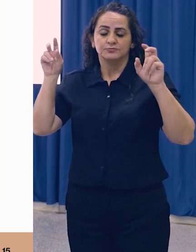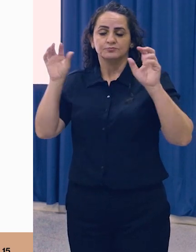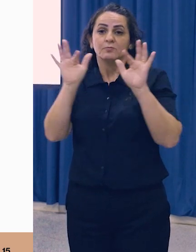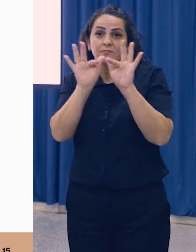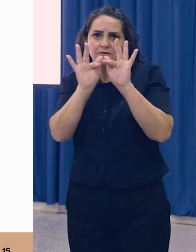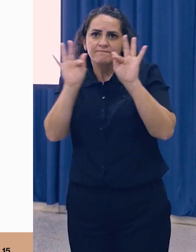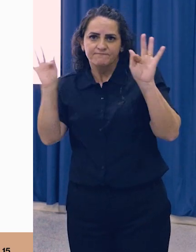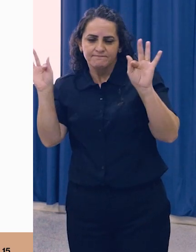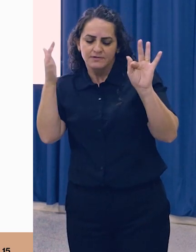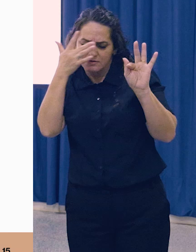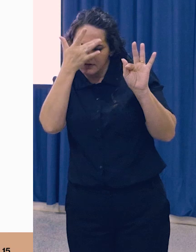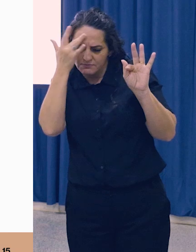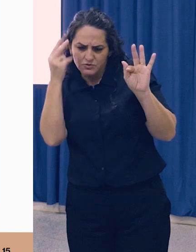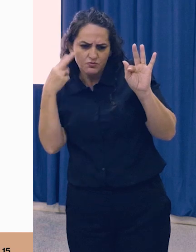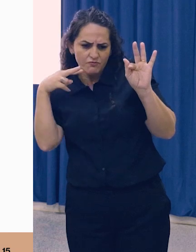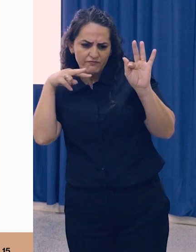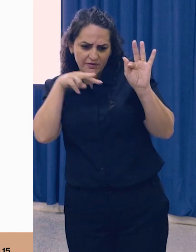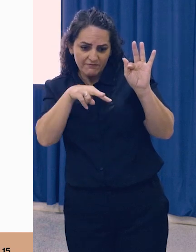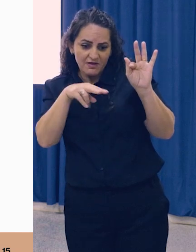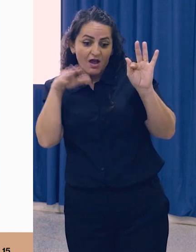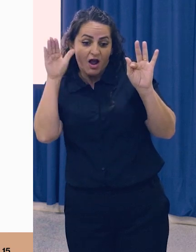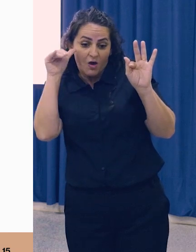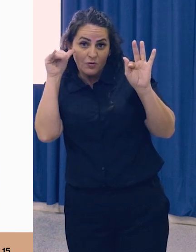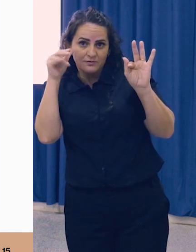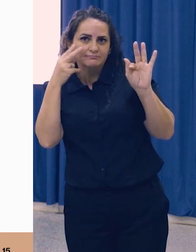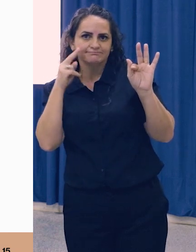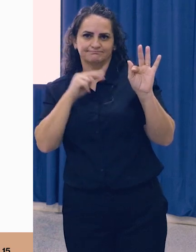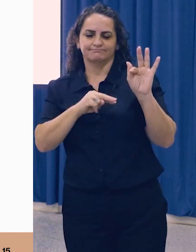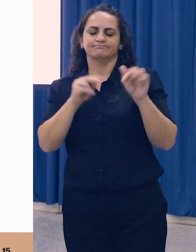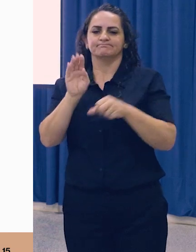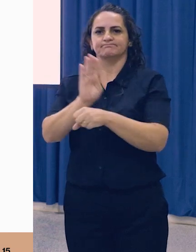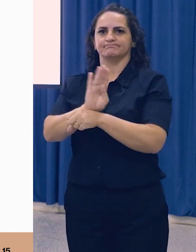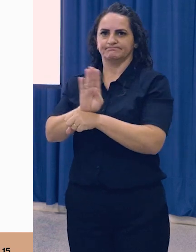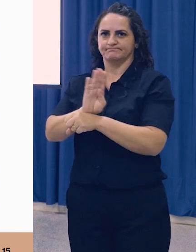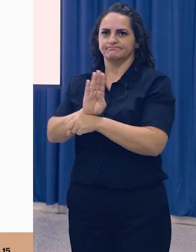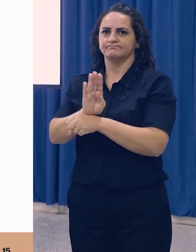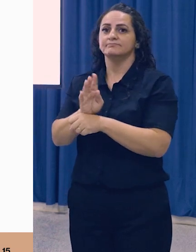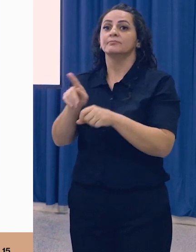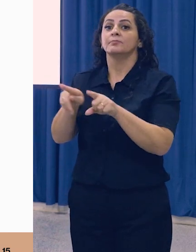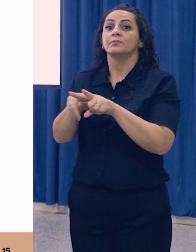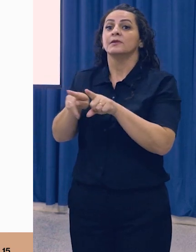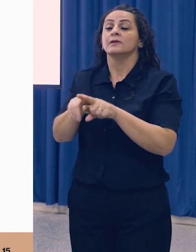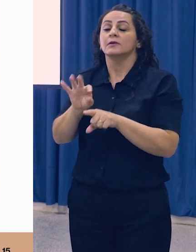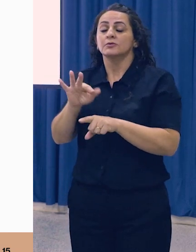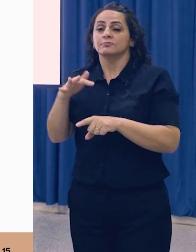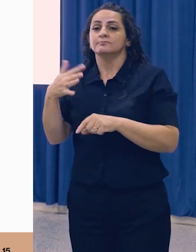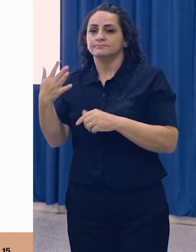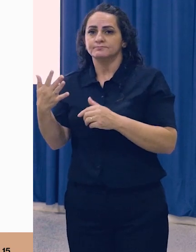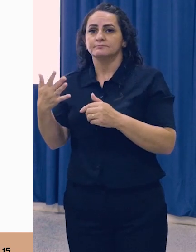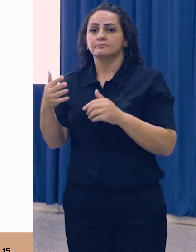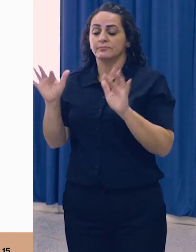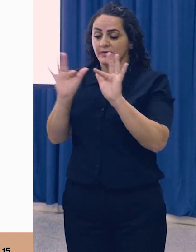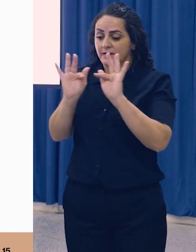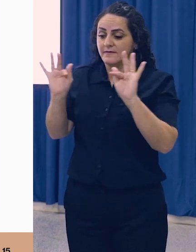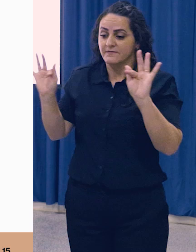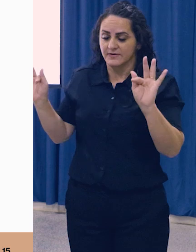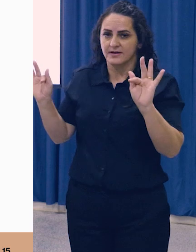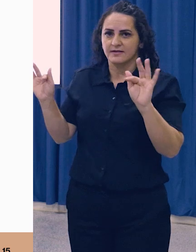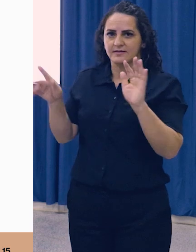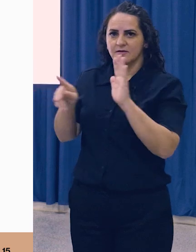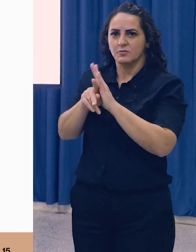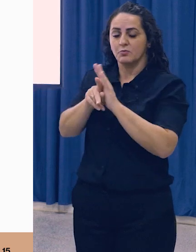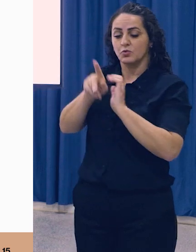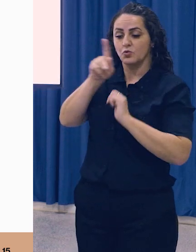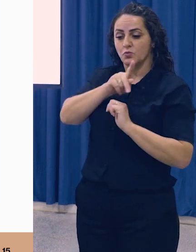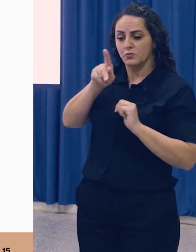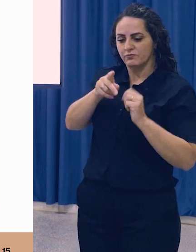uma curiosidade para conhecer mais aquele personagem. Também, pelo outro lado, frases do tutor falando com ele,